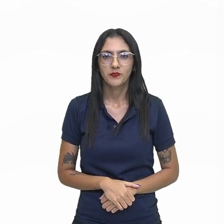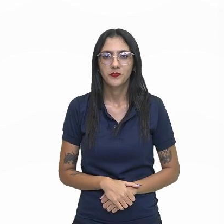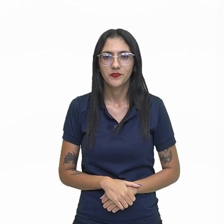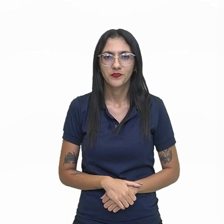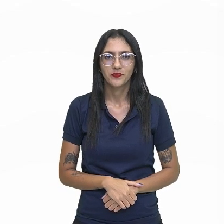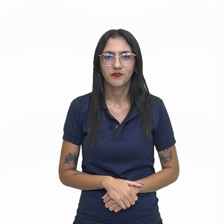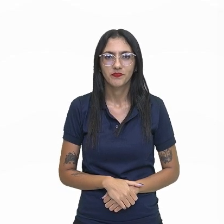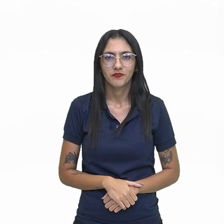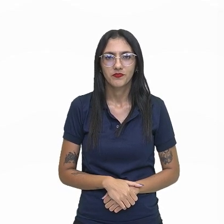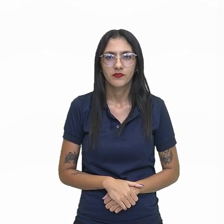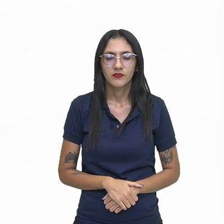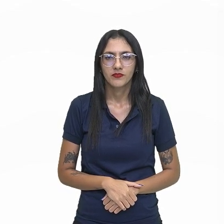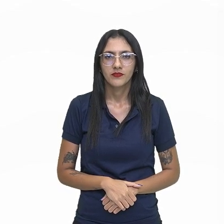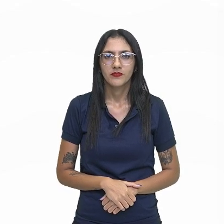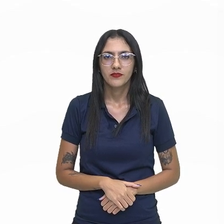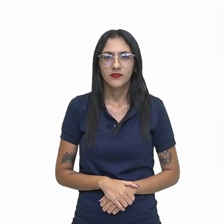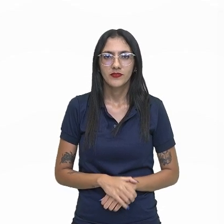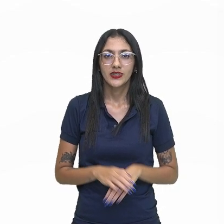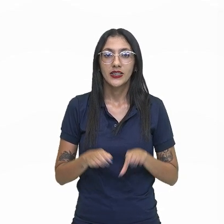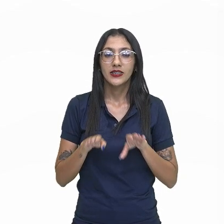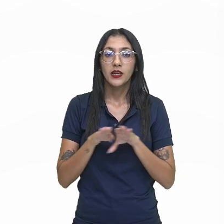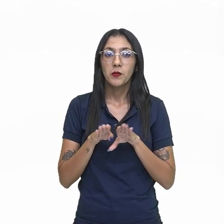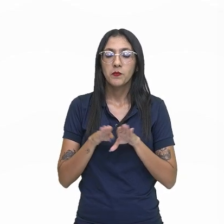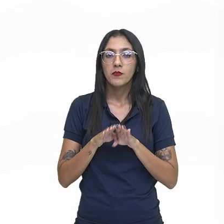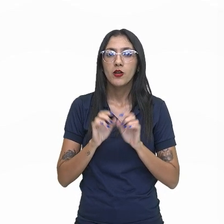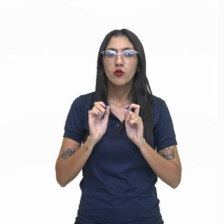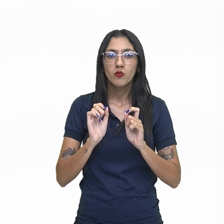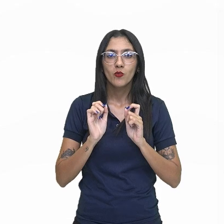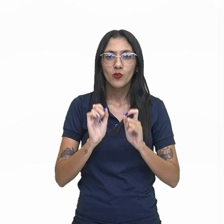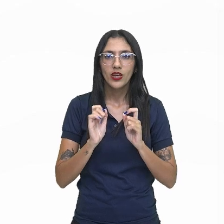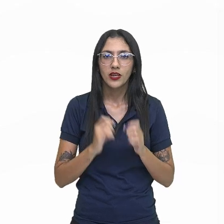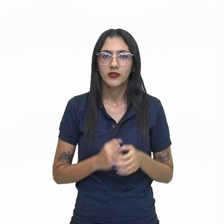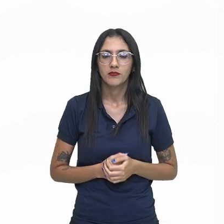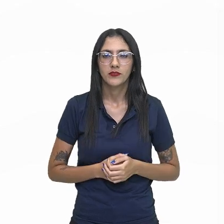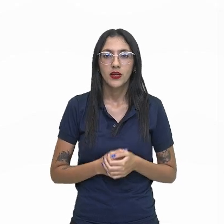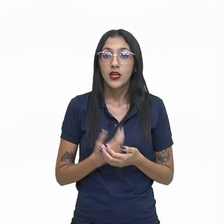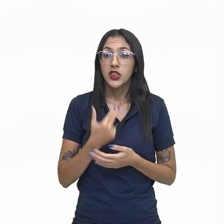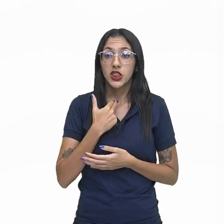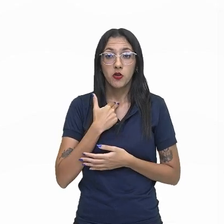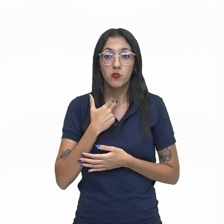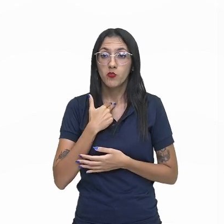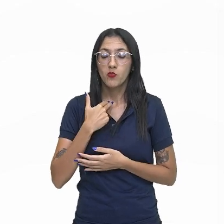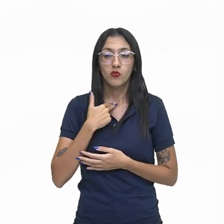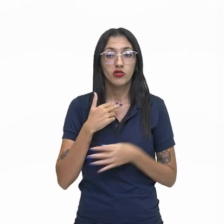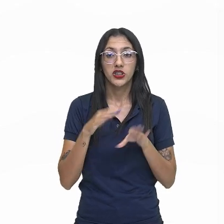Nada de bater na cacunda do padrinho,